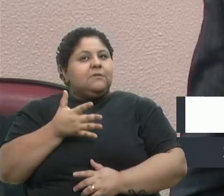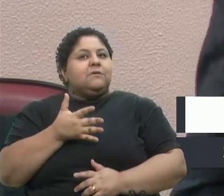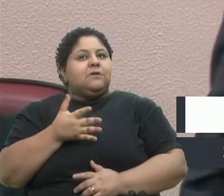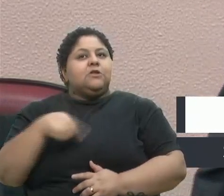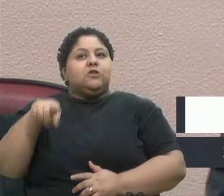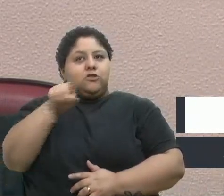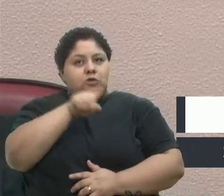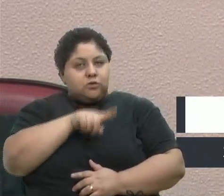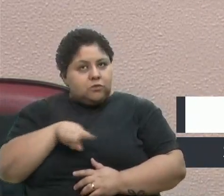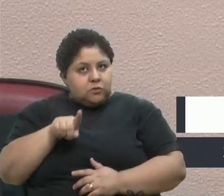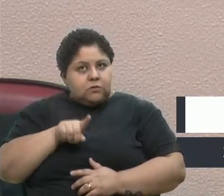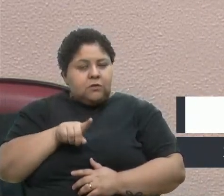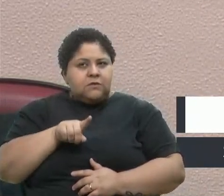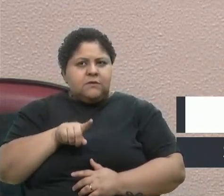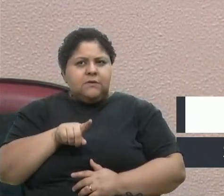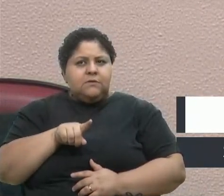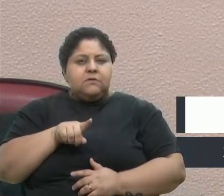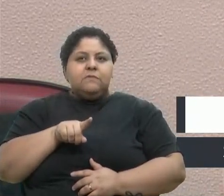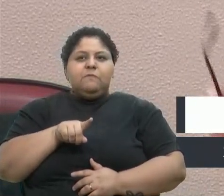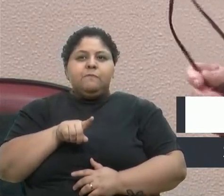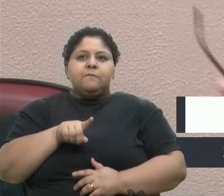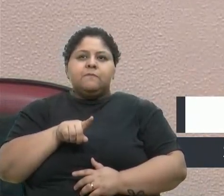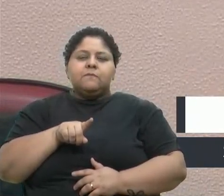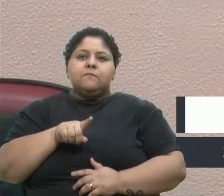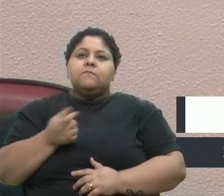Nós devemos,